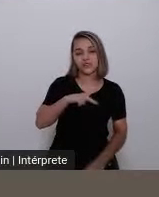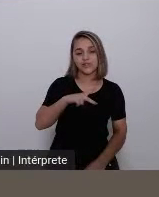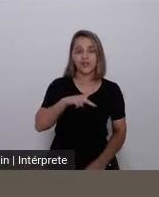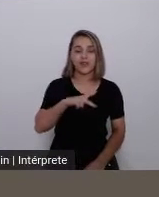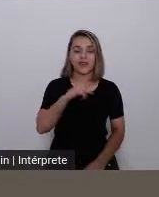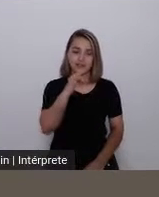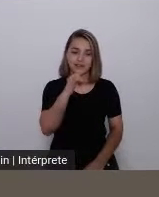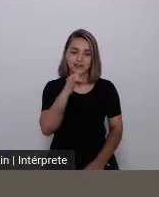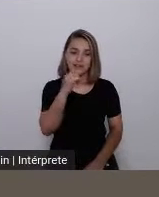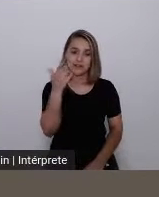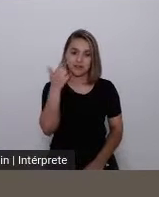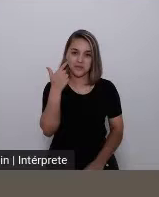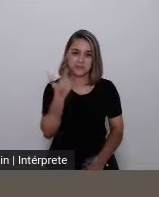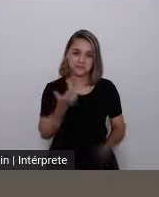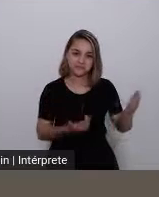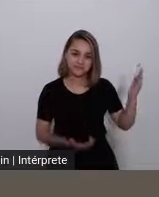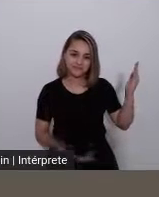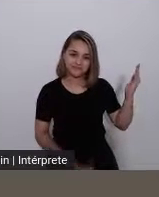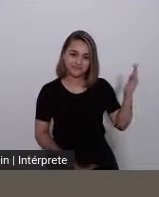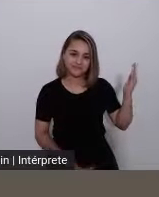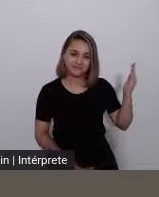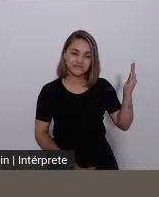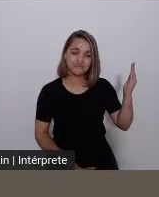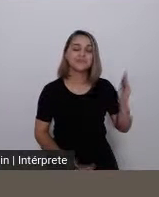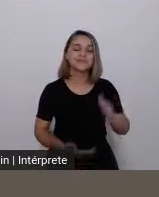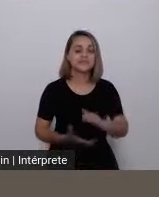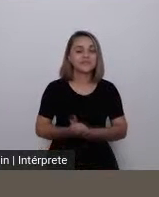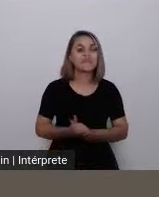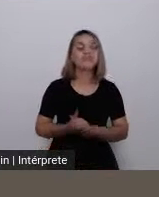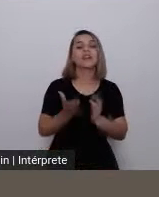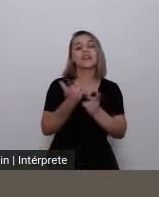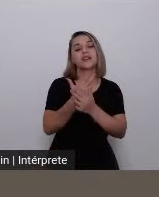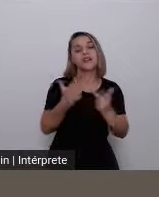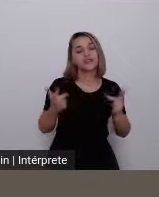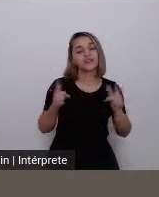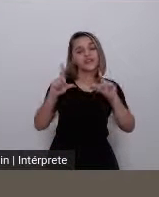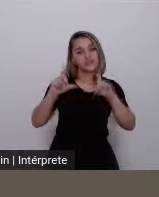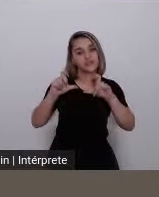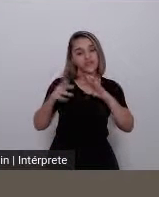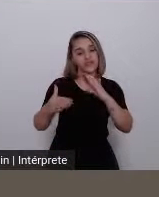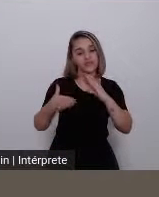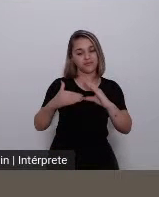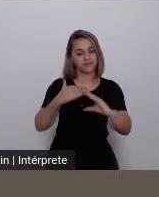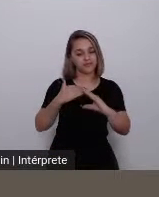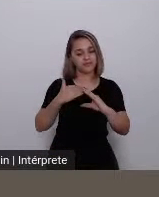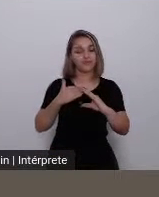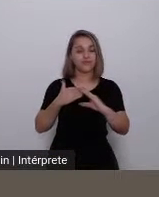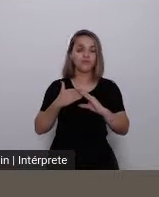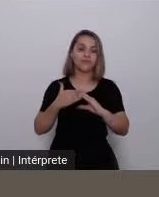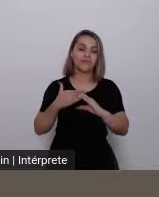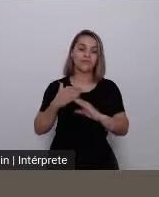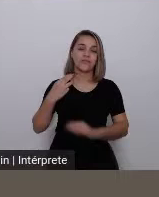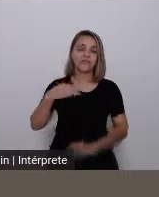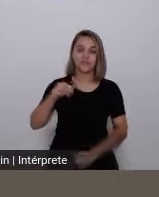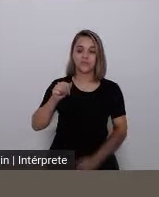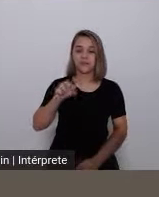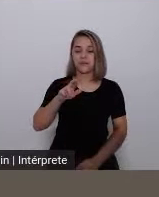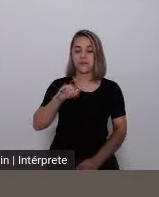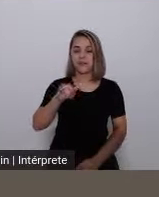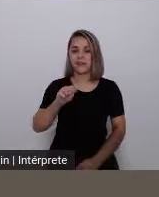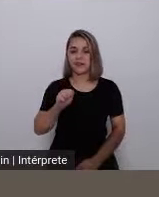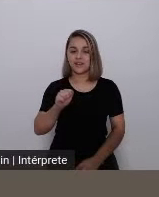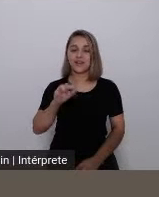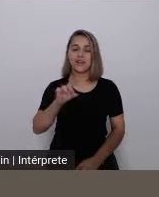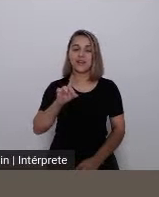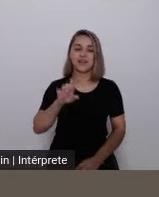dessa fotografia que a gente está vendo, que foi uma das várias fotografias que Oswald recebeu da Maria de Lourdes